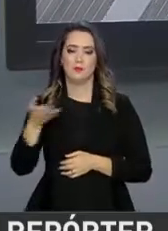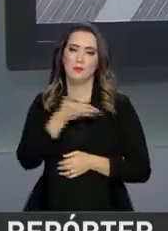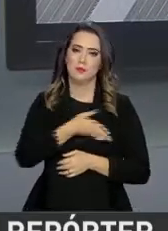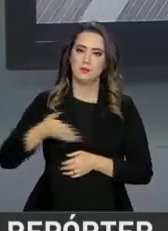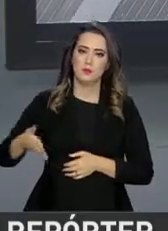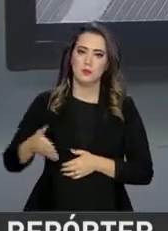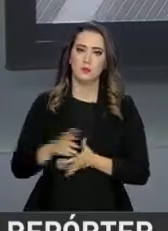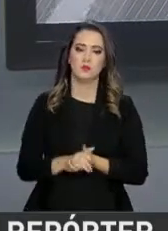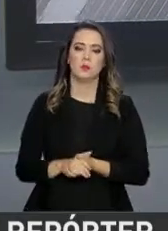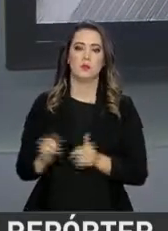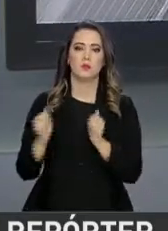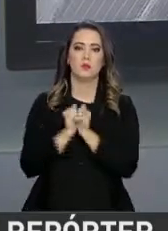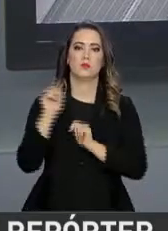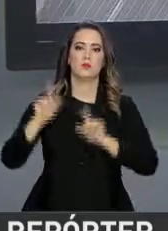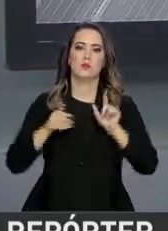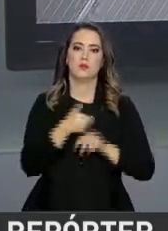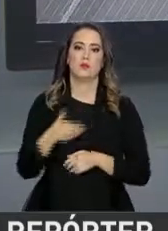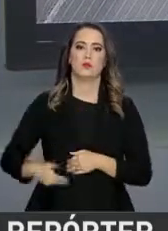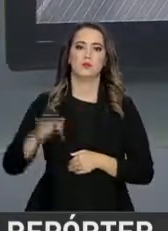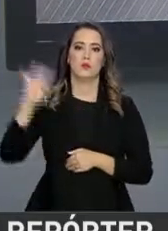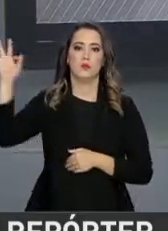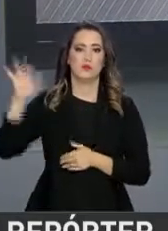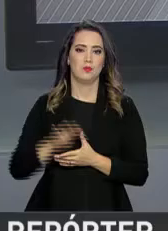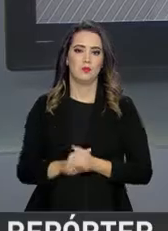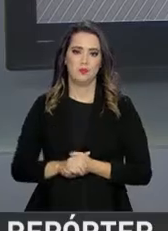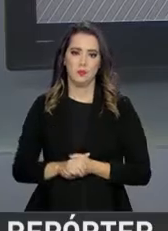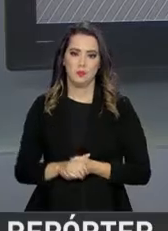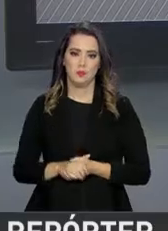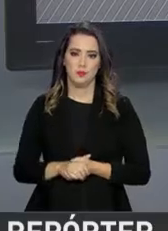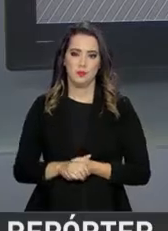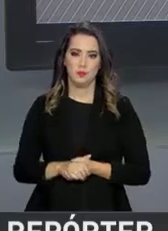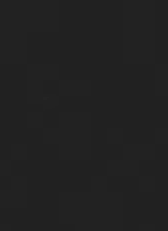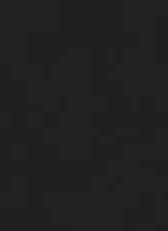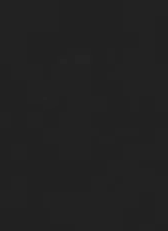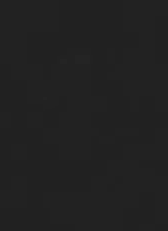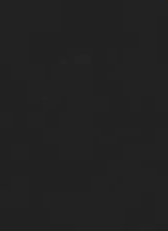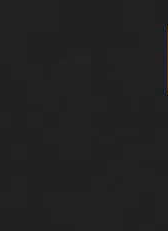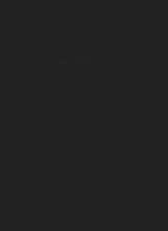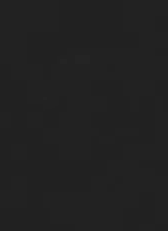nbr na internet continue com a gente na nbr a tv do governo federal